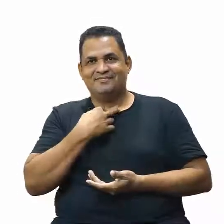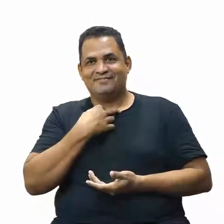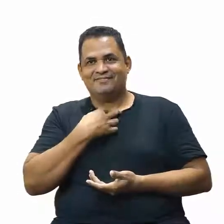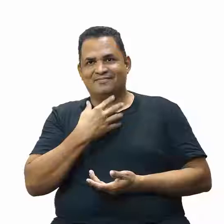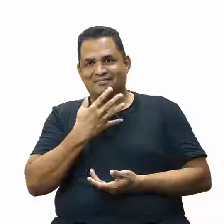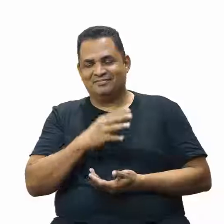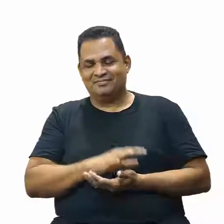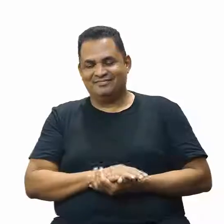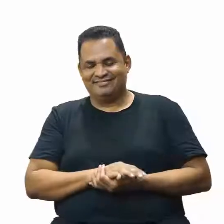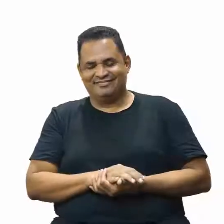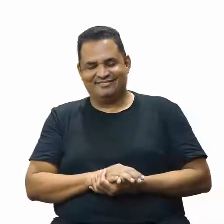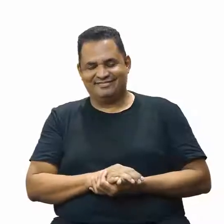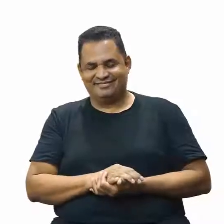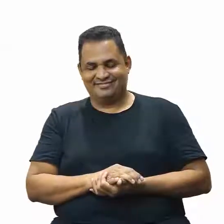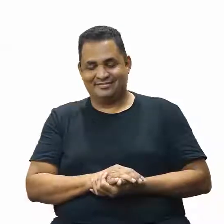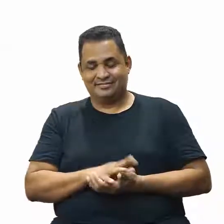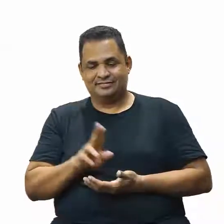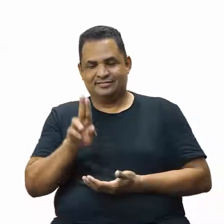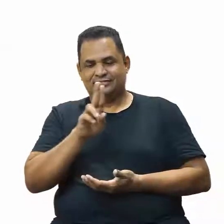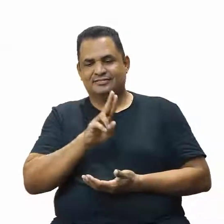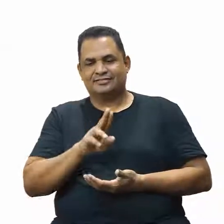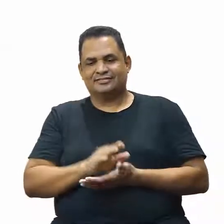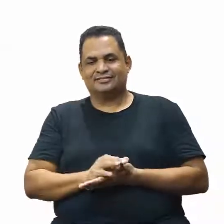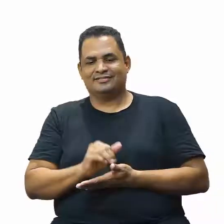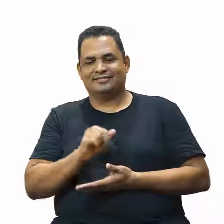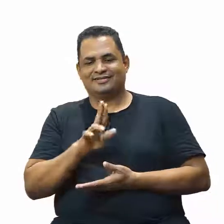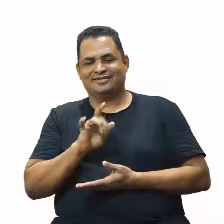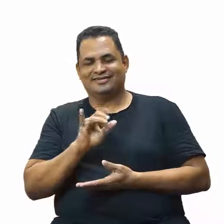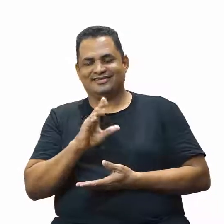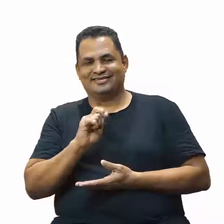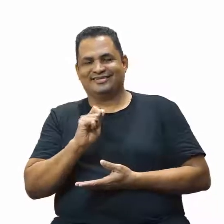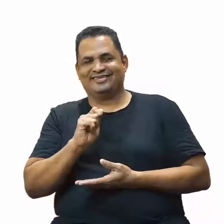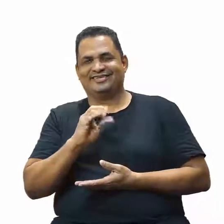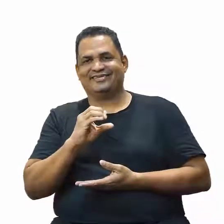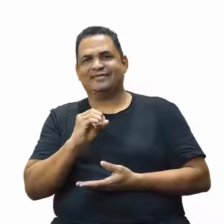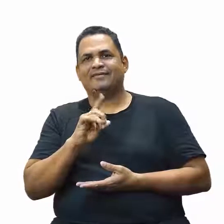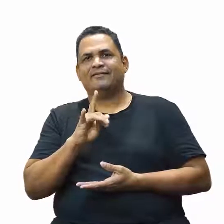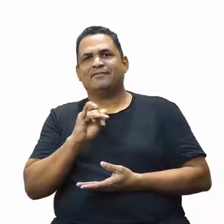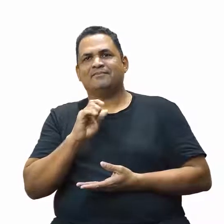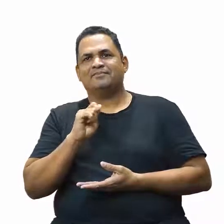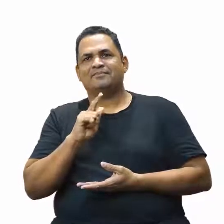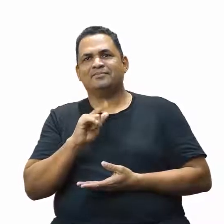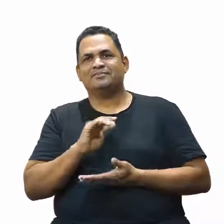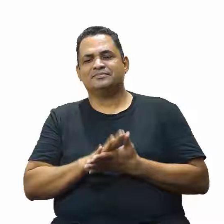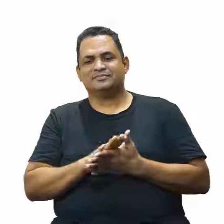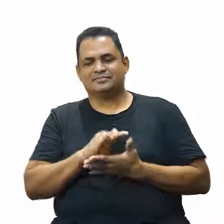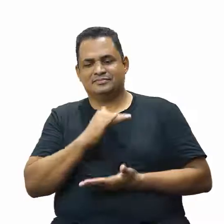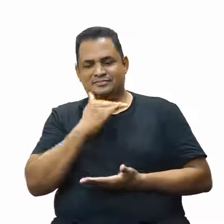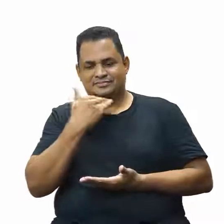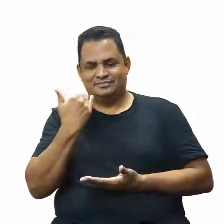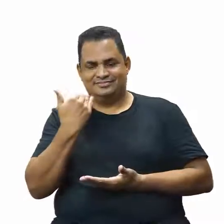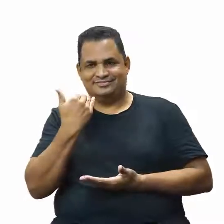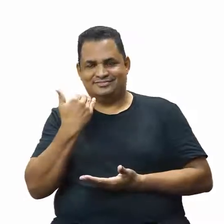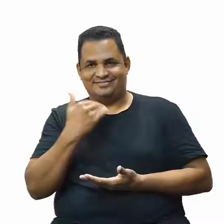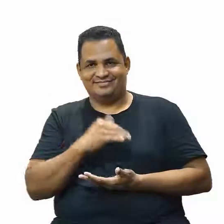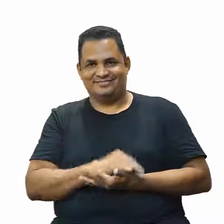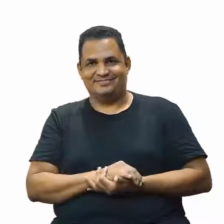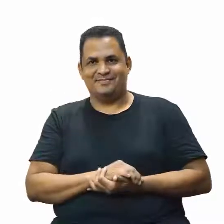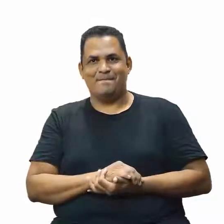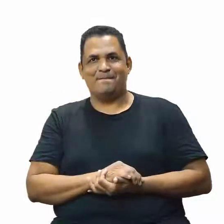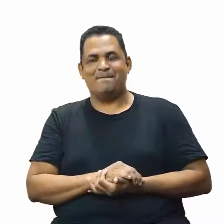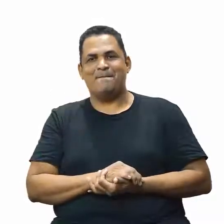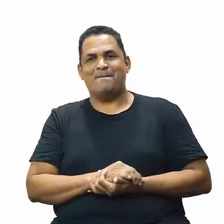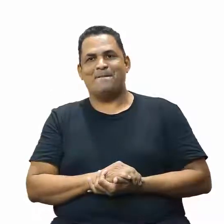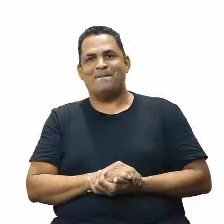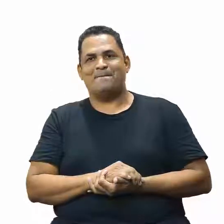gradagem? Falei. Mas por que você está falando para a gente fazer aí, ó, matá-las usando aração e